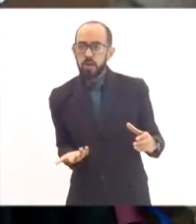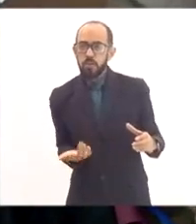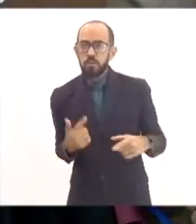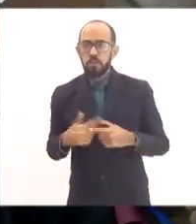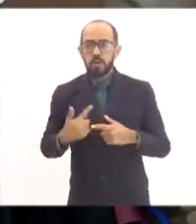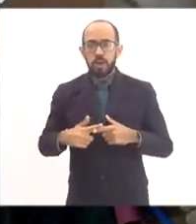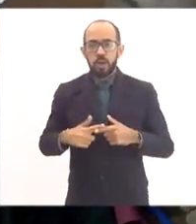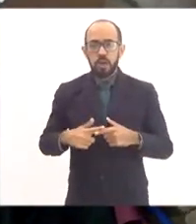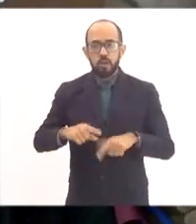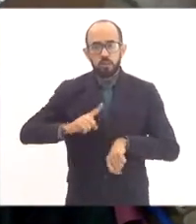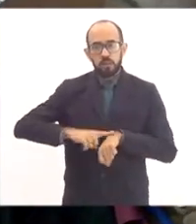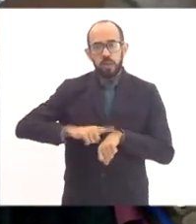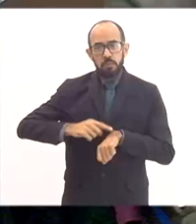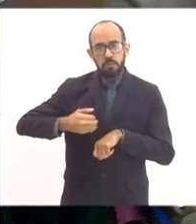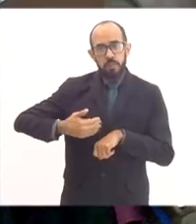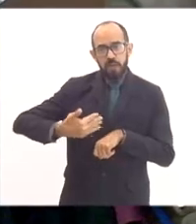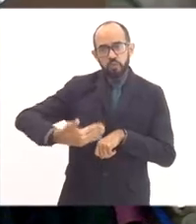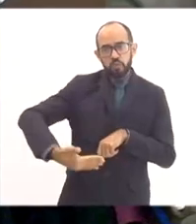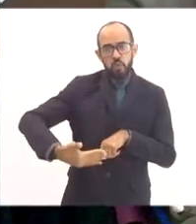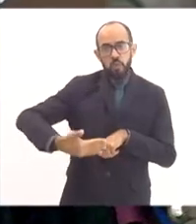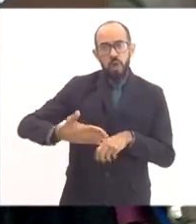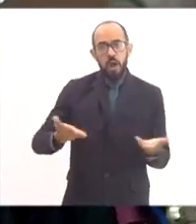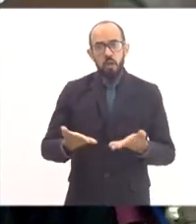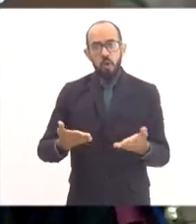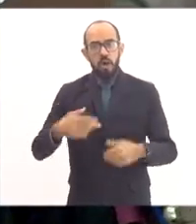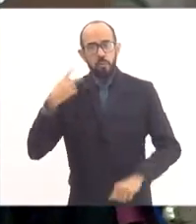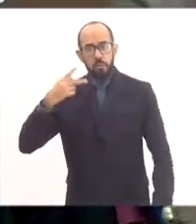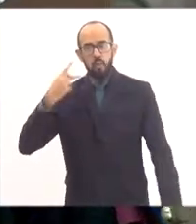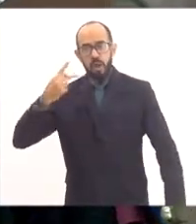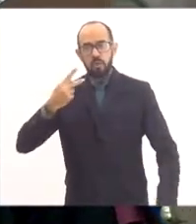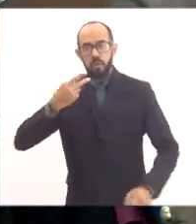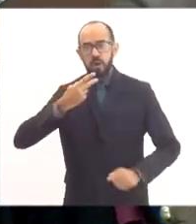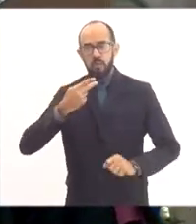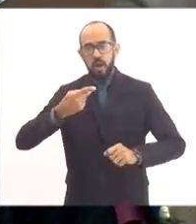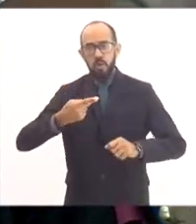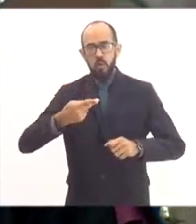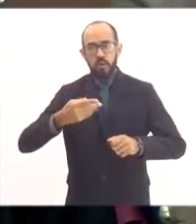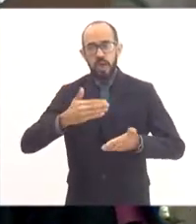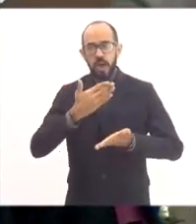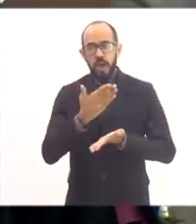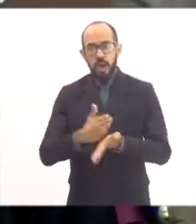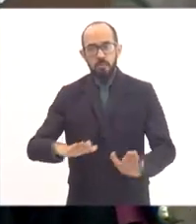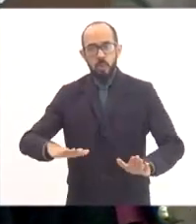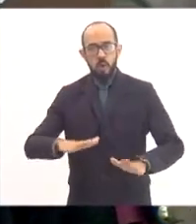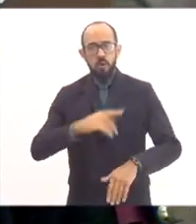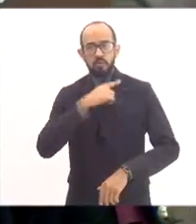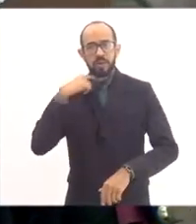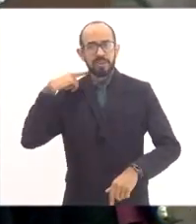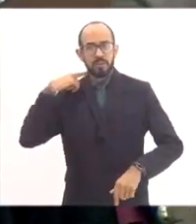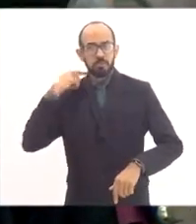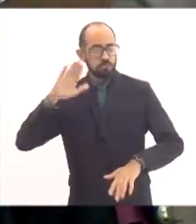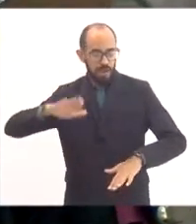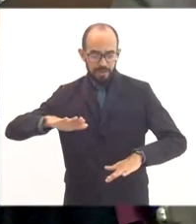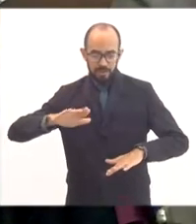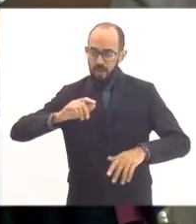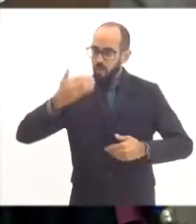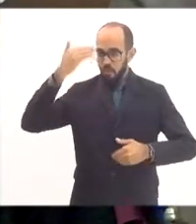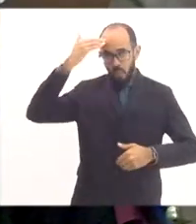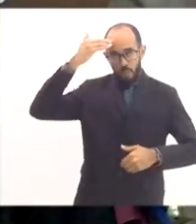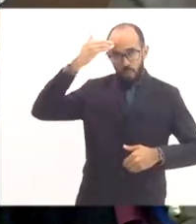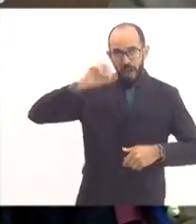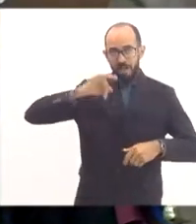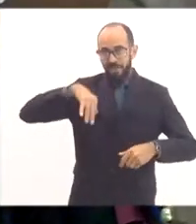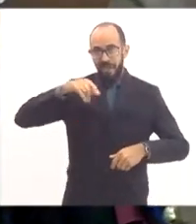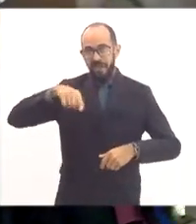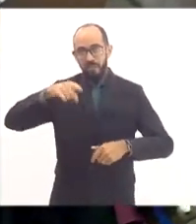transcorrer. Então, eles agora estão alegando, no parecer da procuradora, de que acabou a validade. Mas calma, acabou a validade porque teve correção de